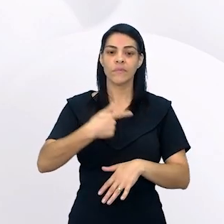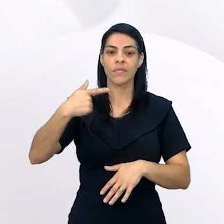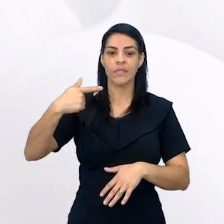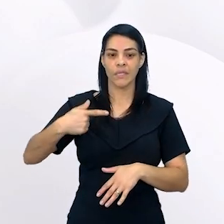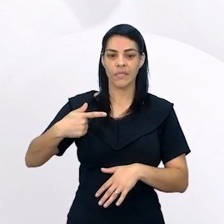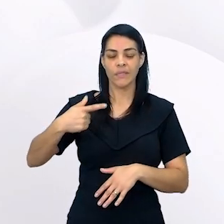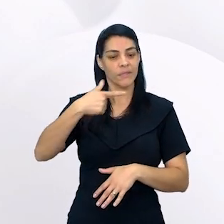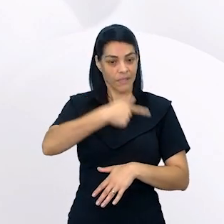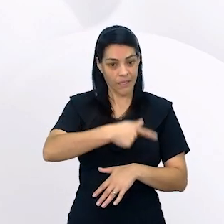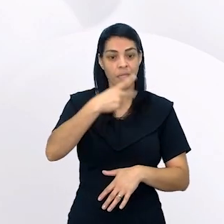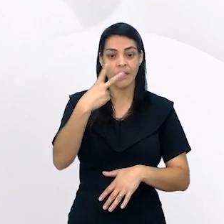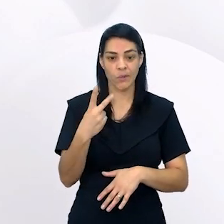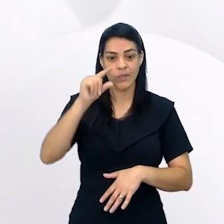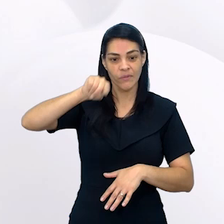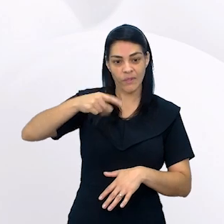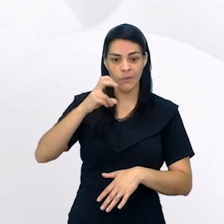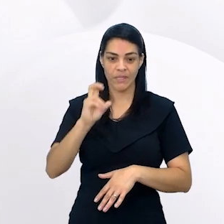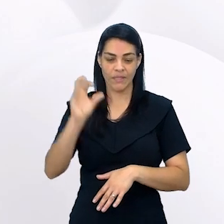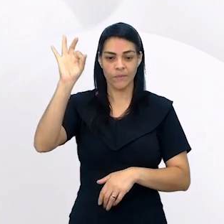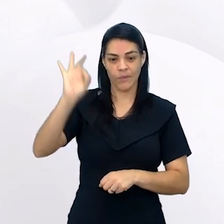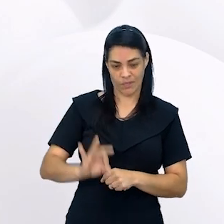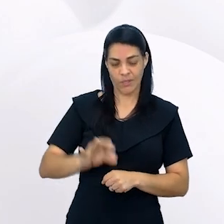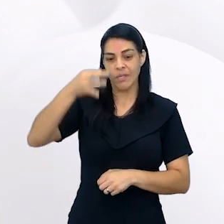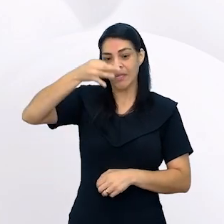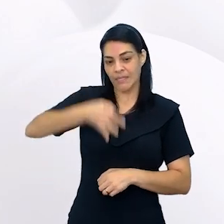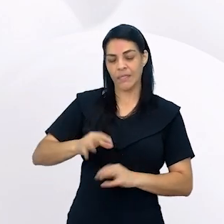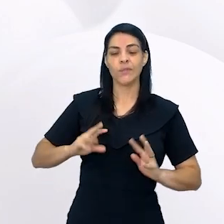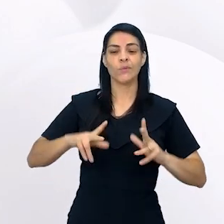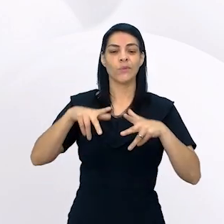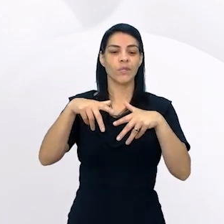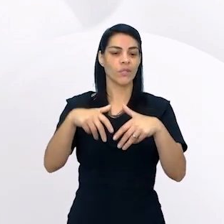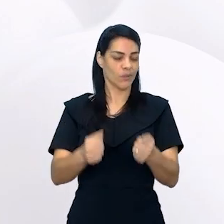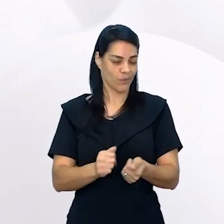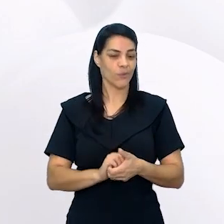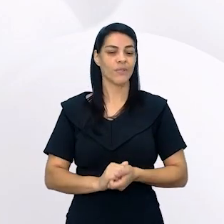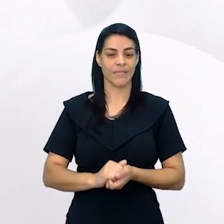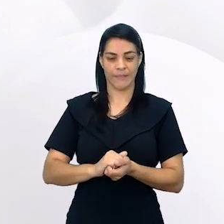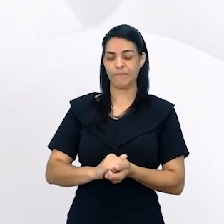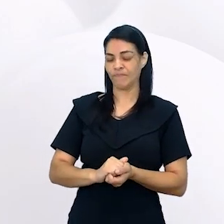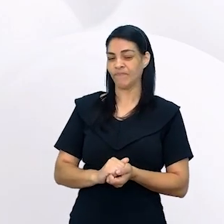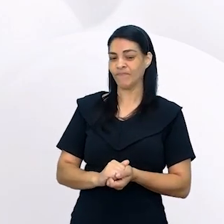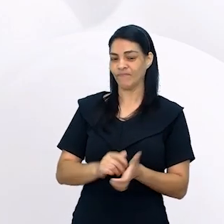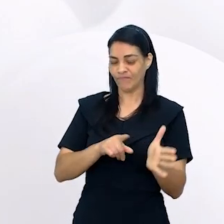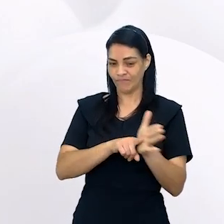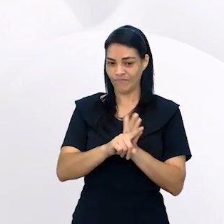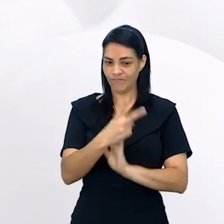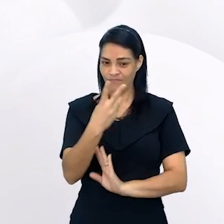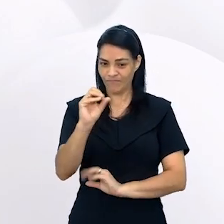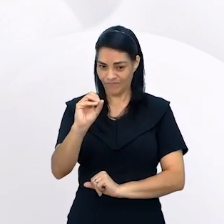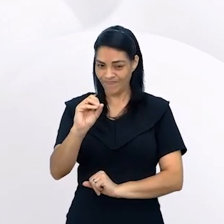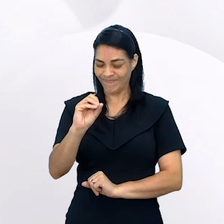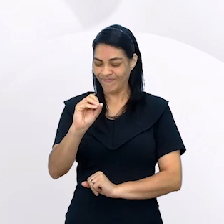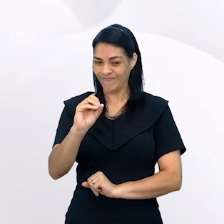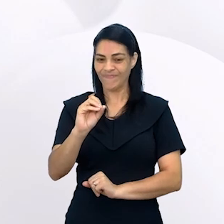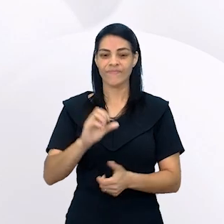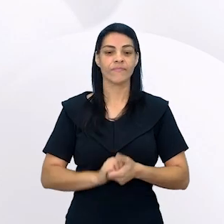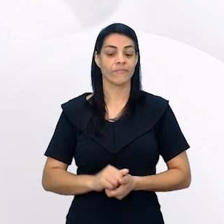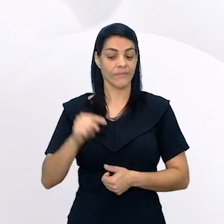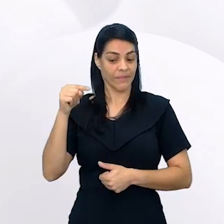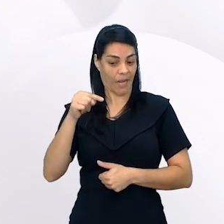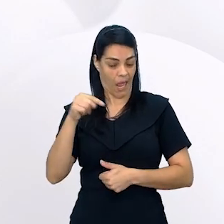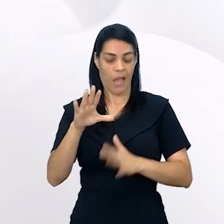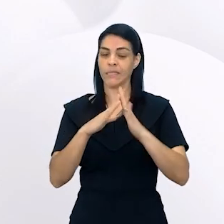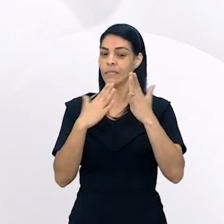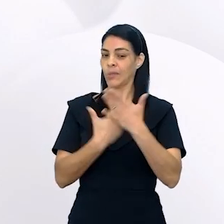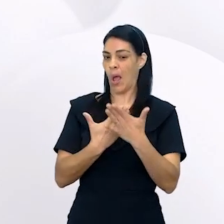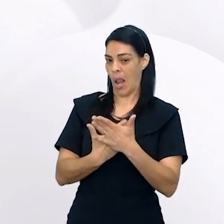72,5 de acertos Nas questões né nessas 20 questões né dessa escola